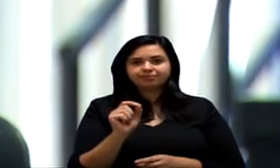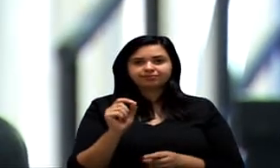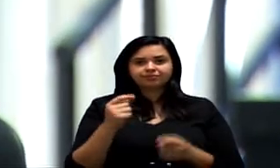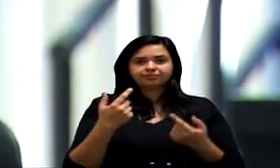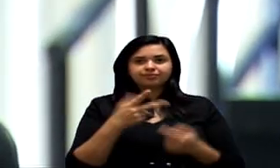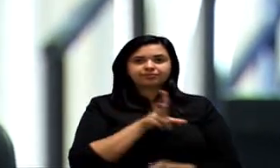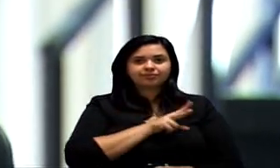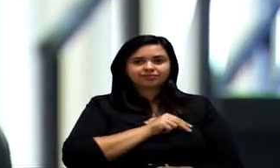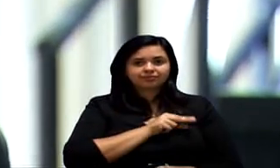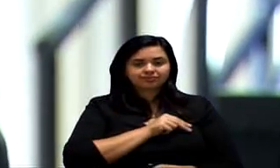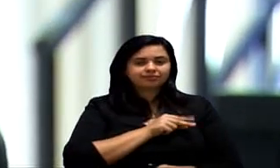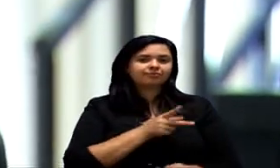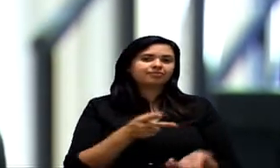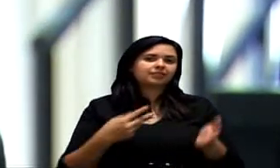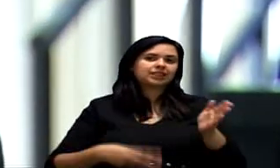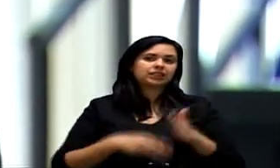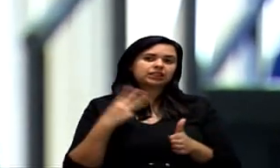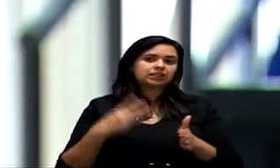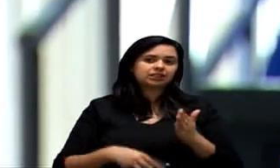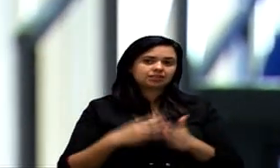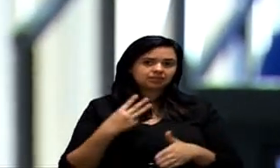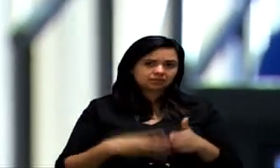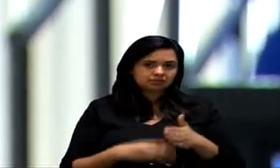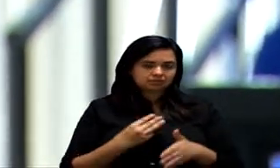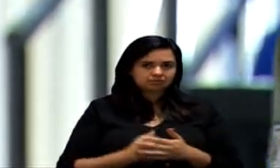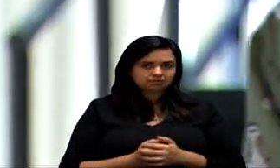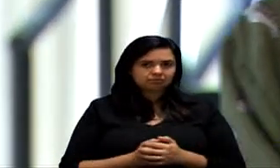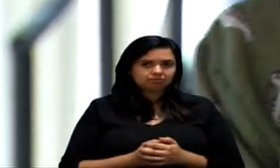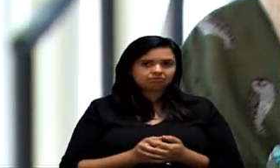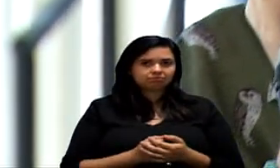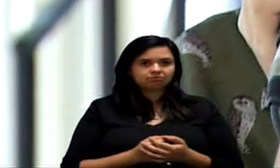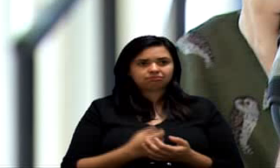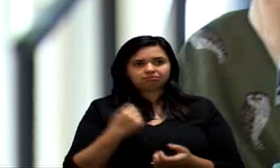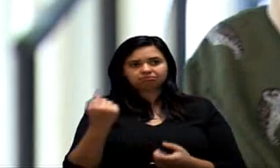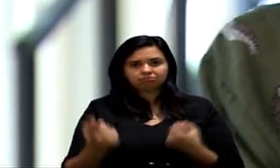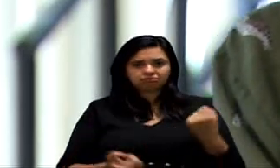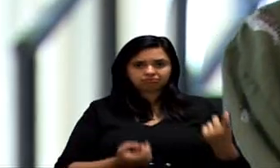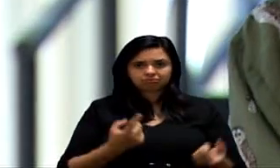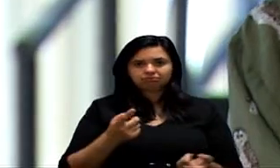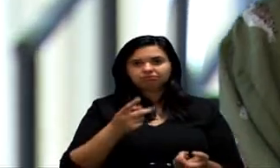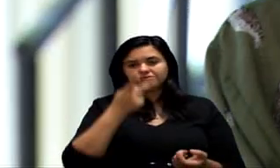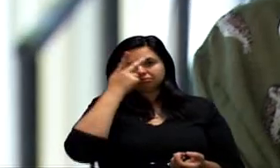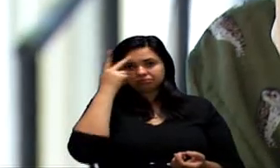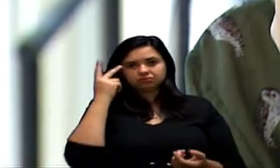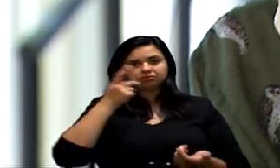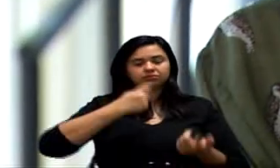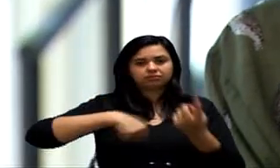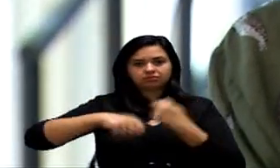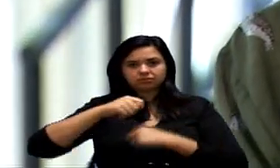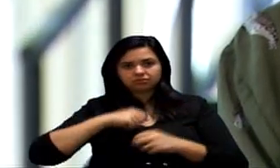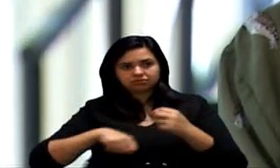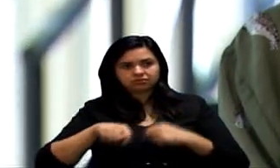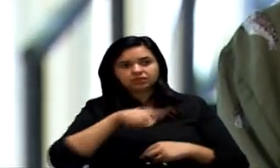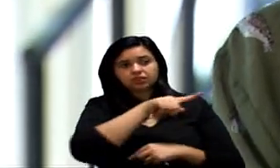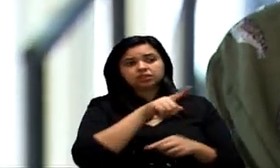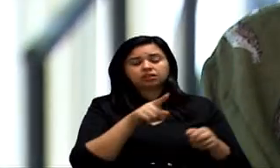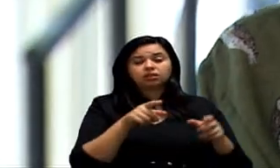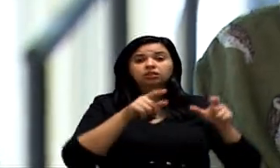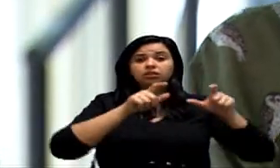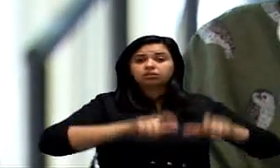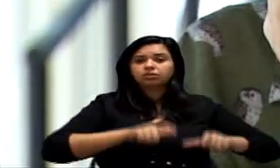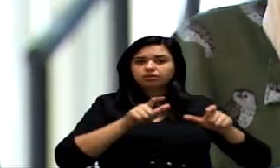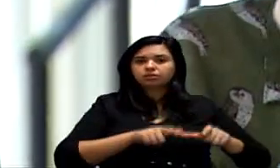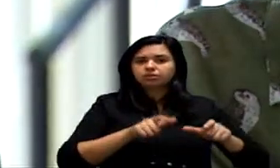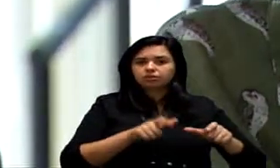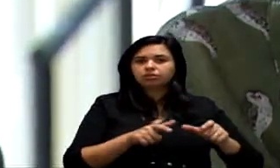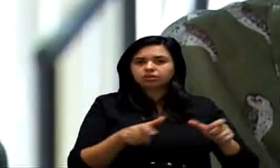da terceirizada, porque depende de quem está administrando, se vai ter um ossário, se o ossário que era para ser construído foi,